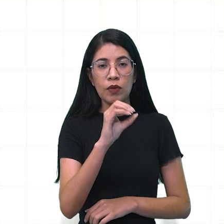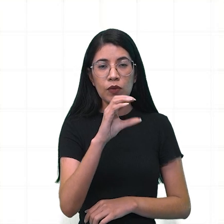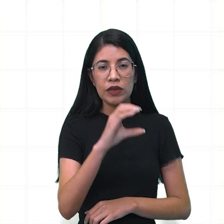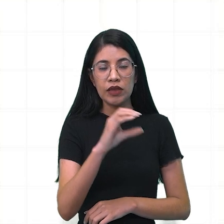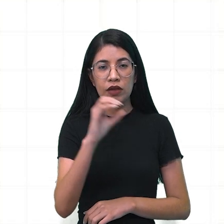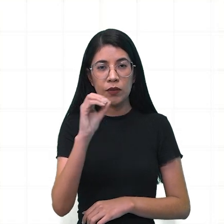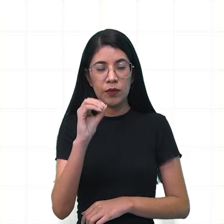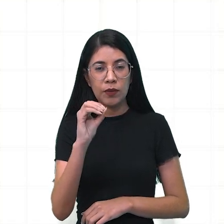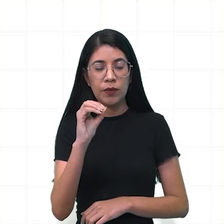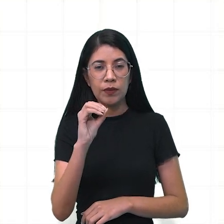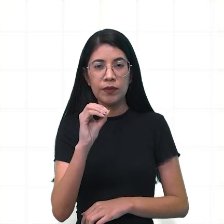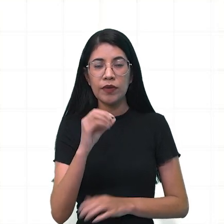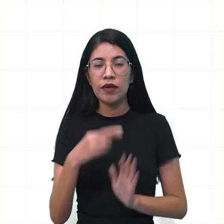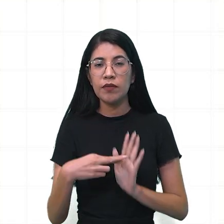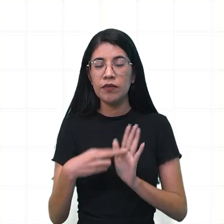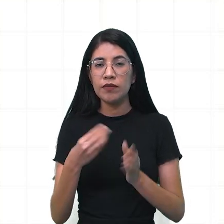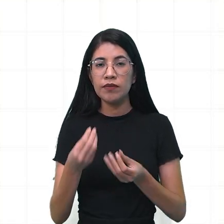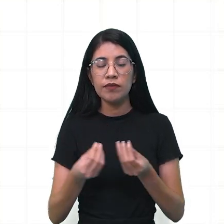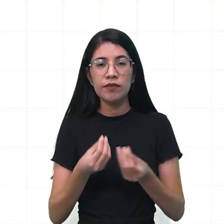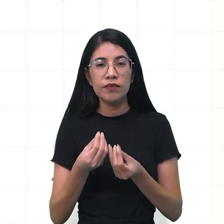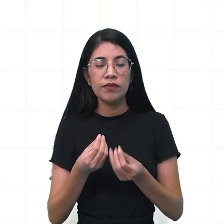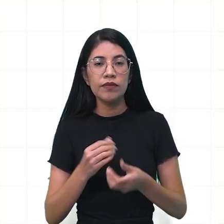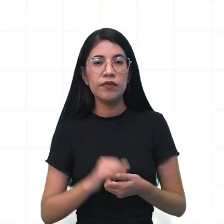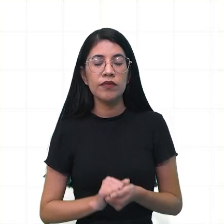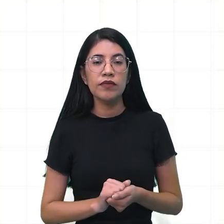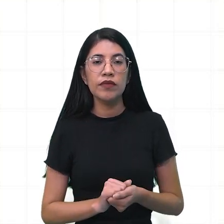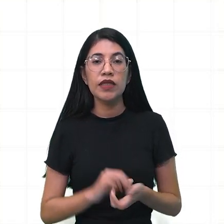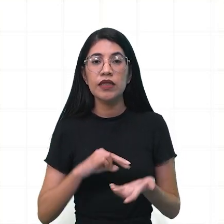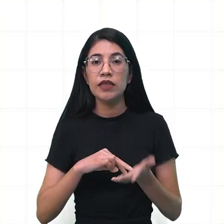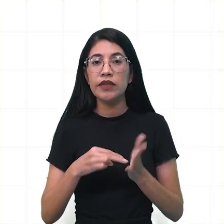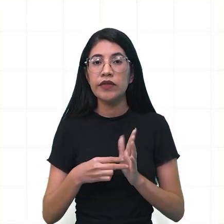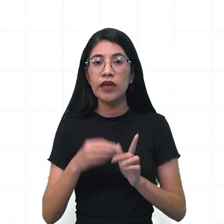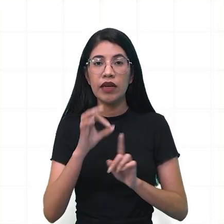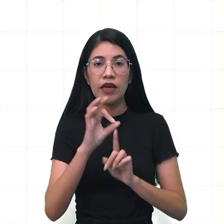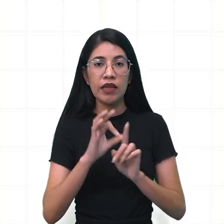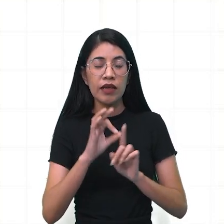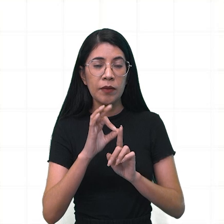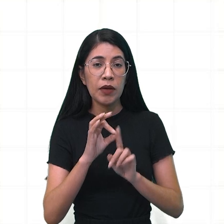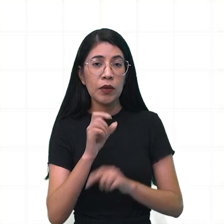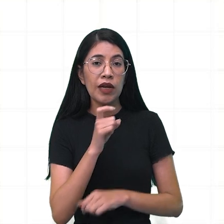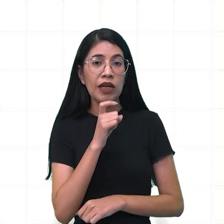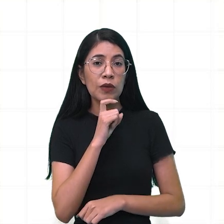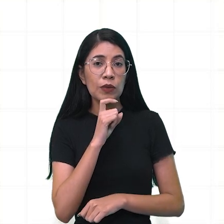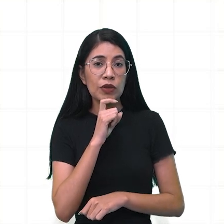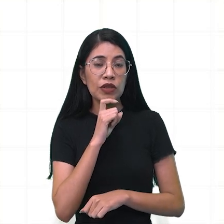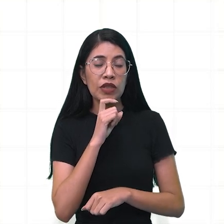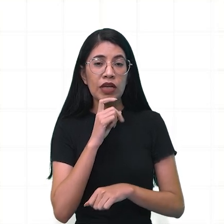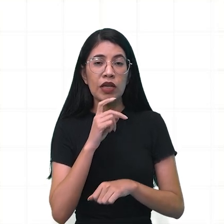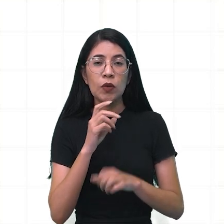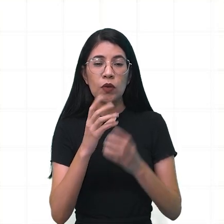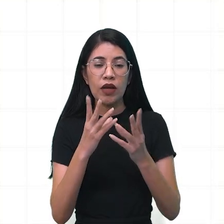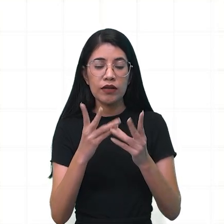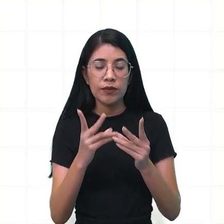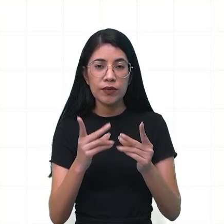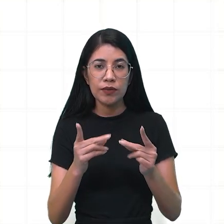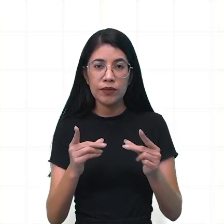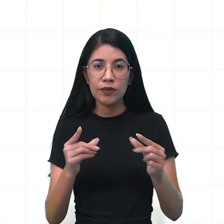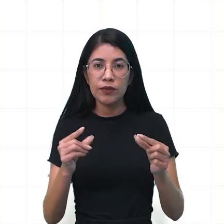dela é é é a temperatura do Gelo quando está